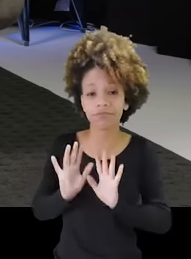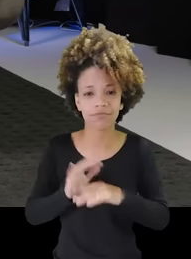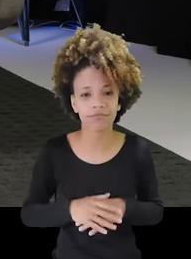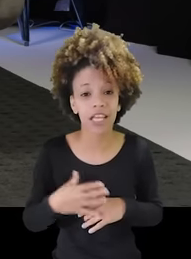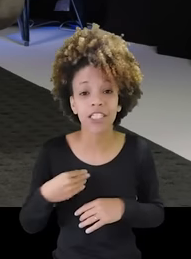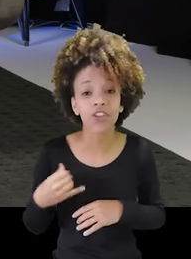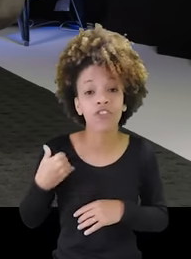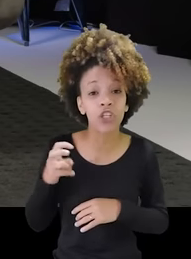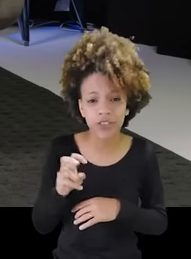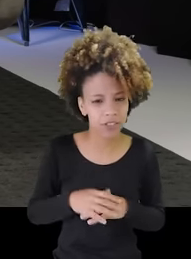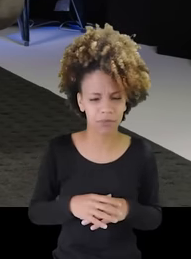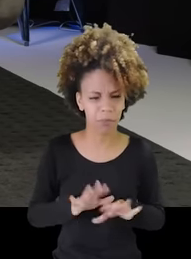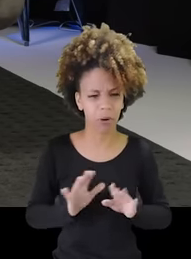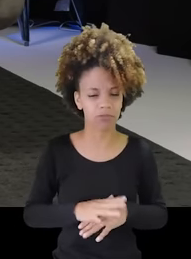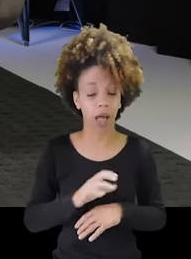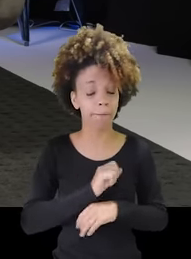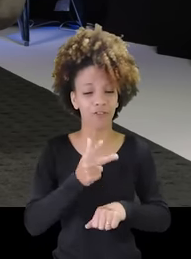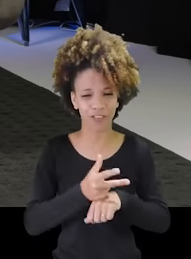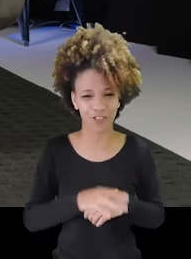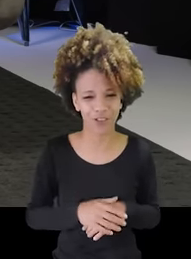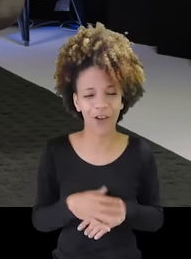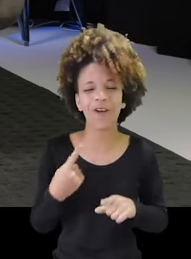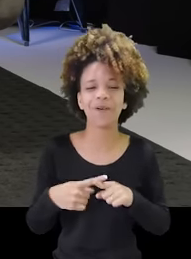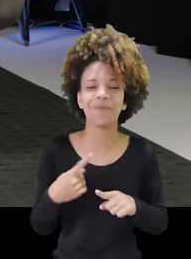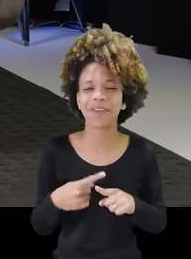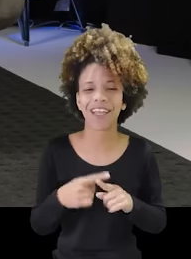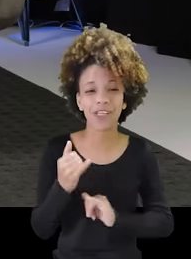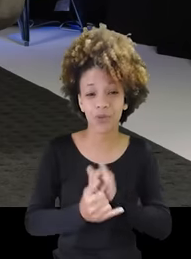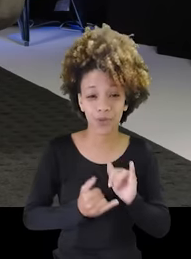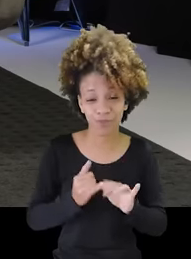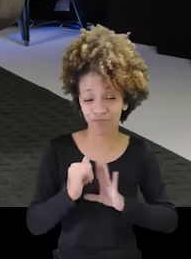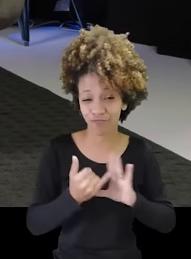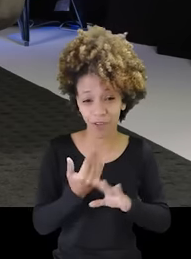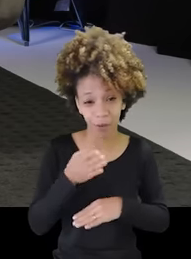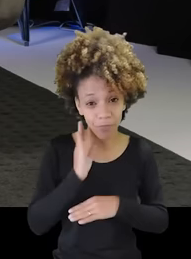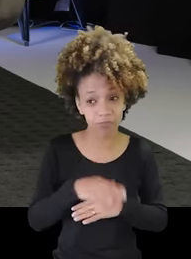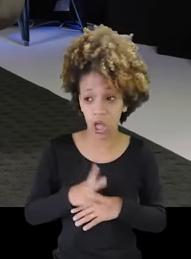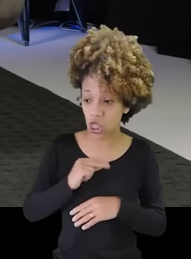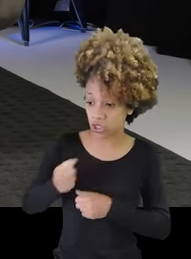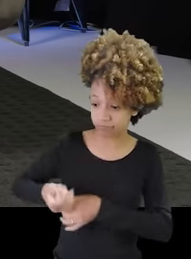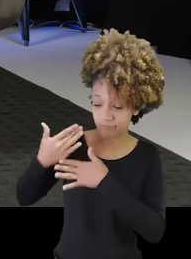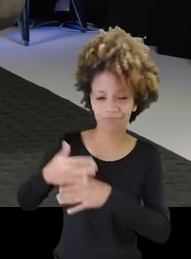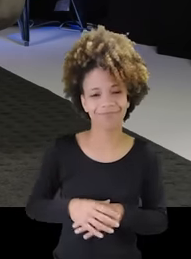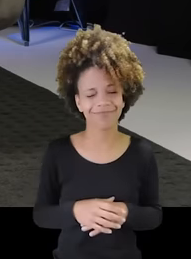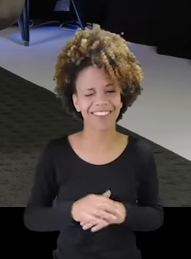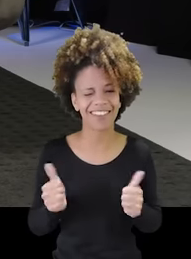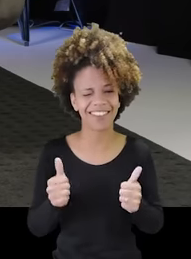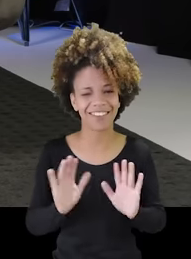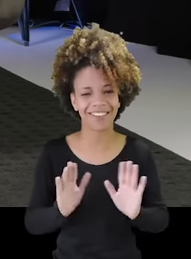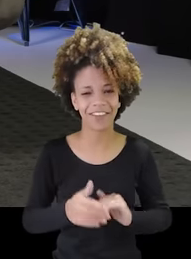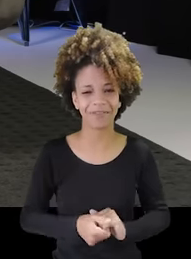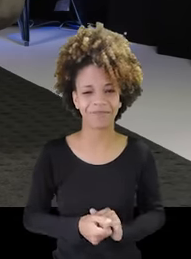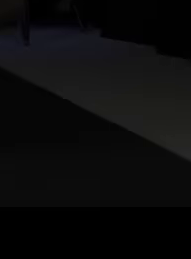seu filho de 5 anos porque aí o YouTube ele é burro ele vai falar nossa galera tá pirando Valeu